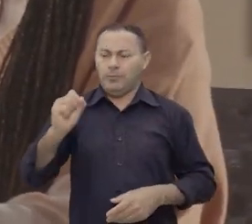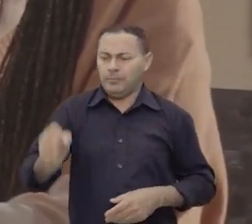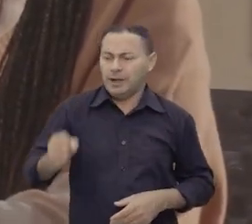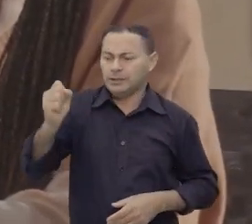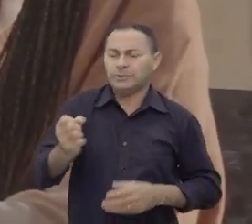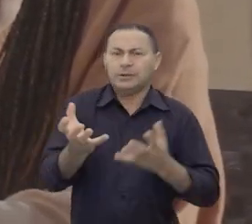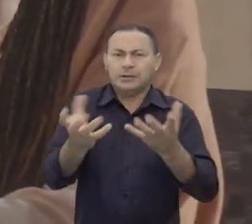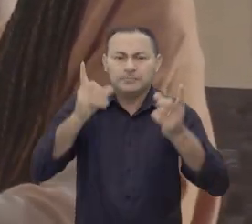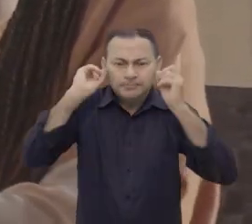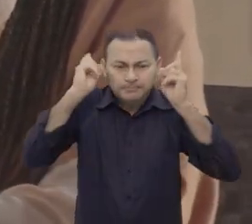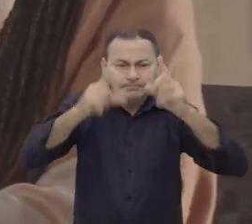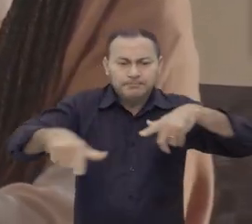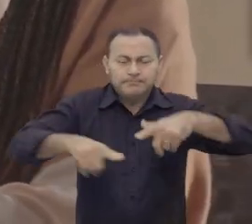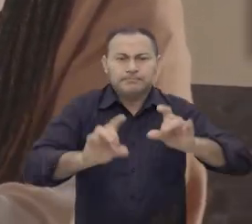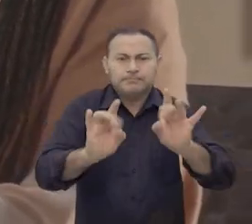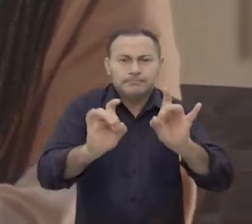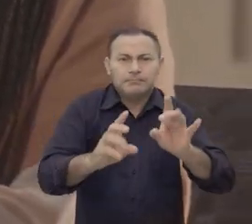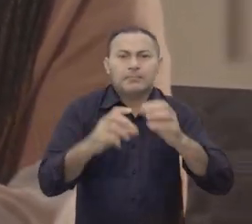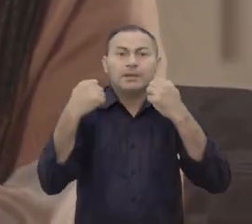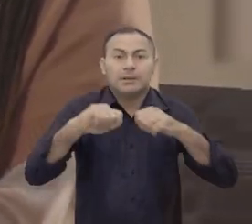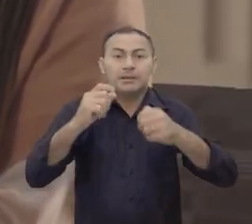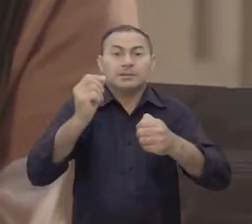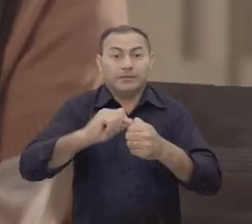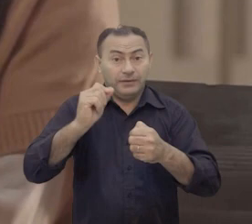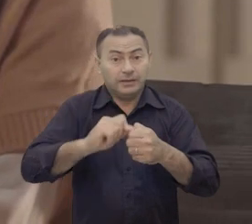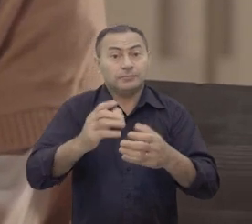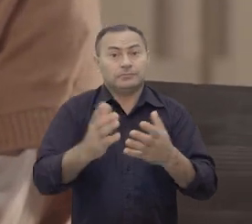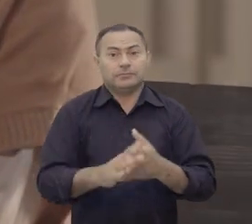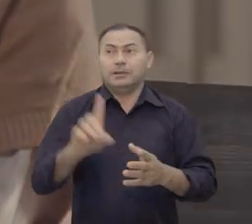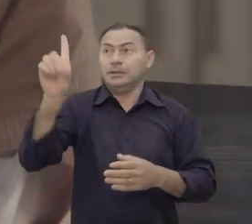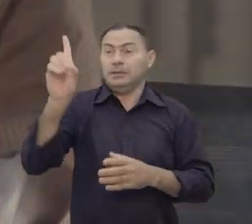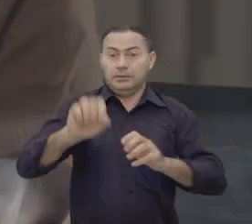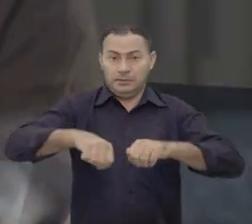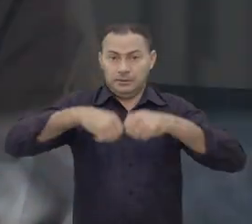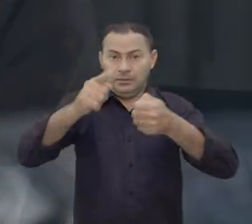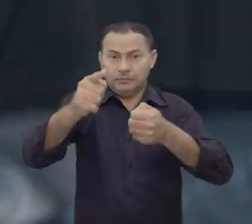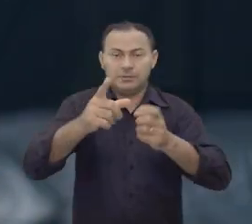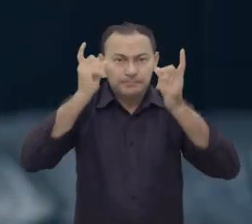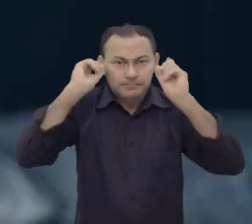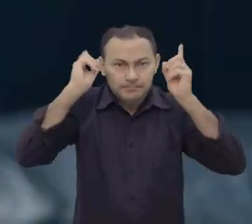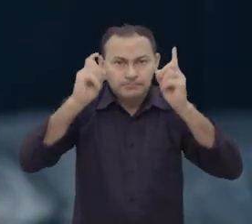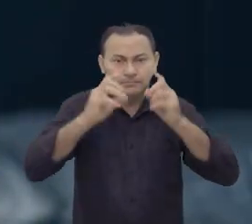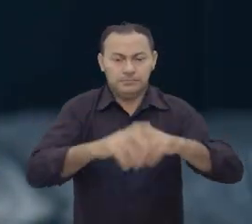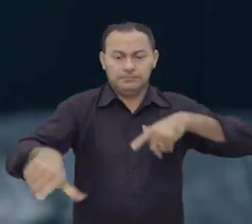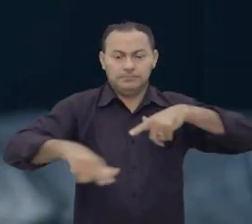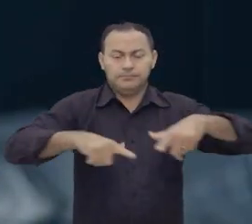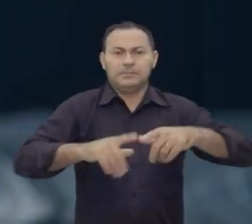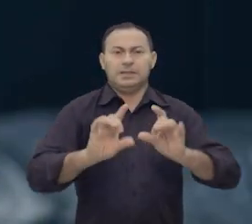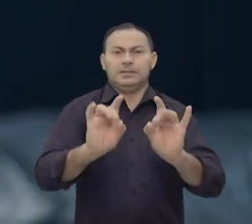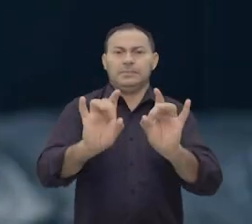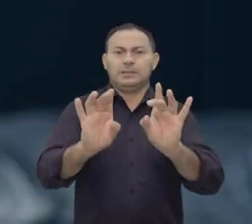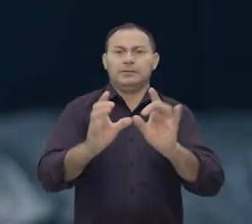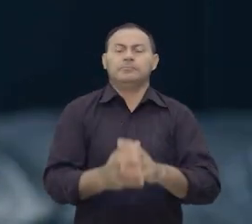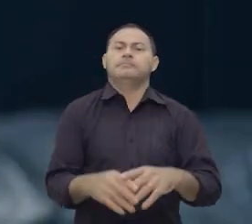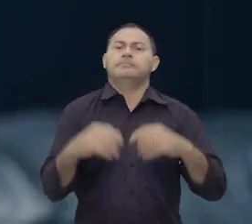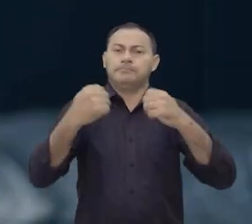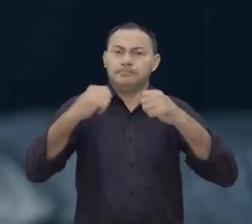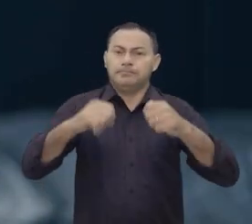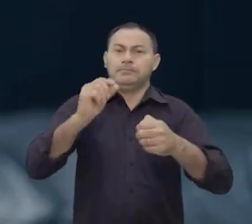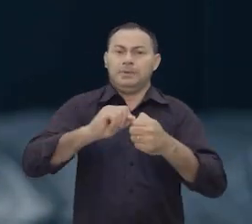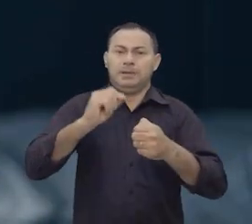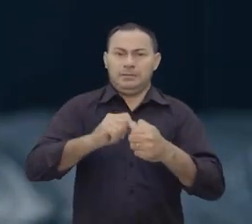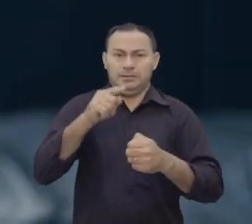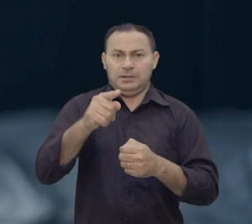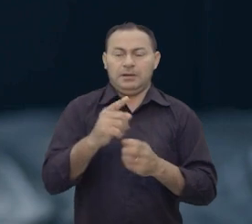pessoas preocupadas com o trabalho específico que precisa ser feito. Se Deus deu a você uma preocupação por um trabalho em especial que